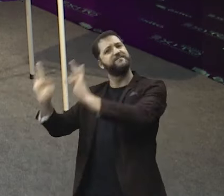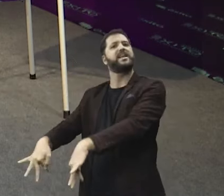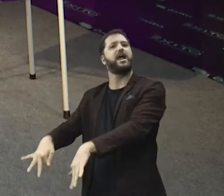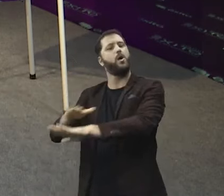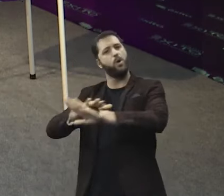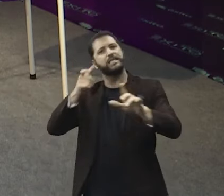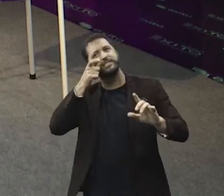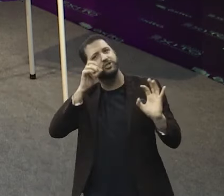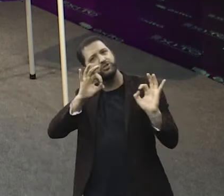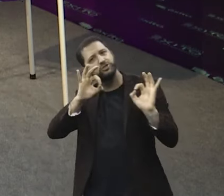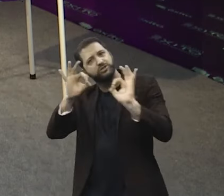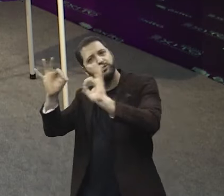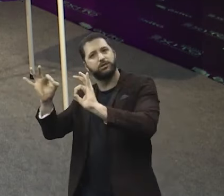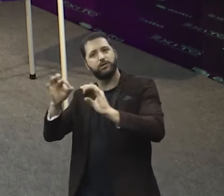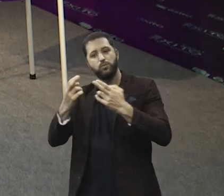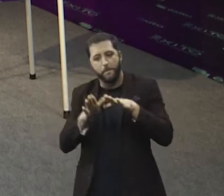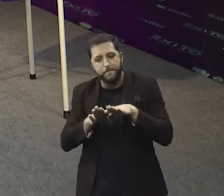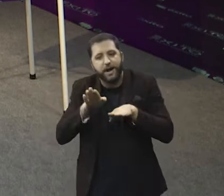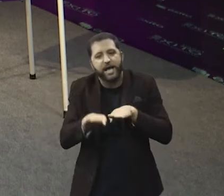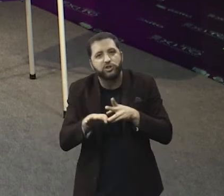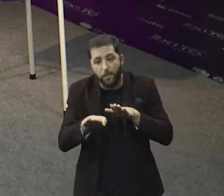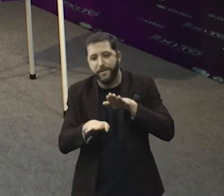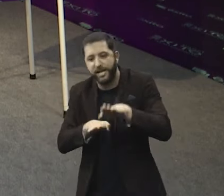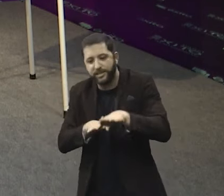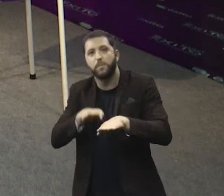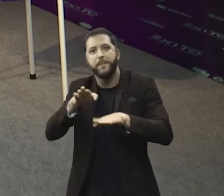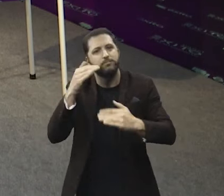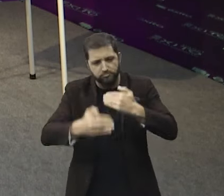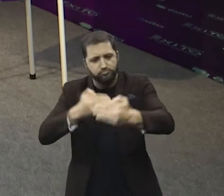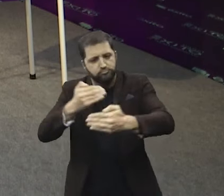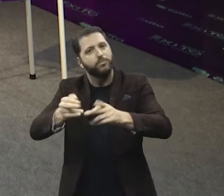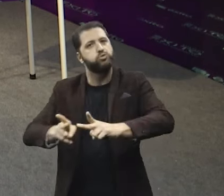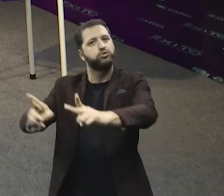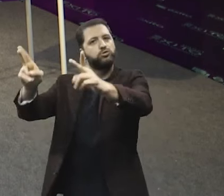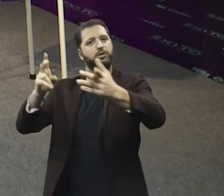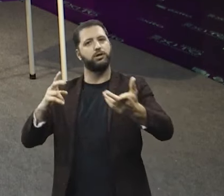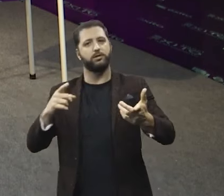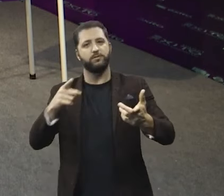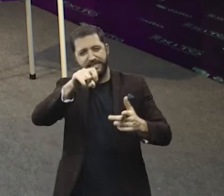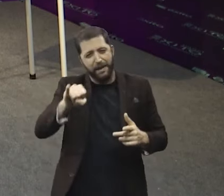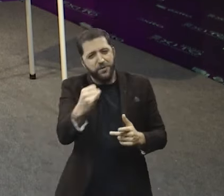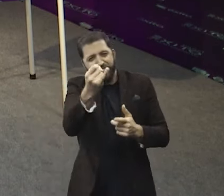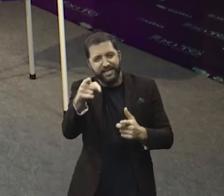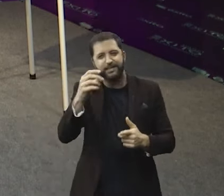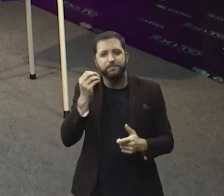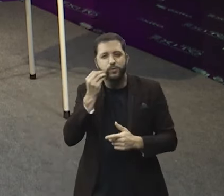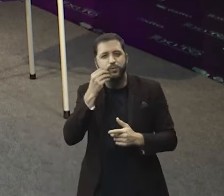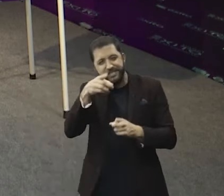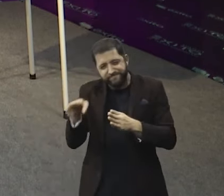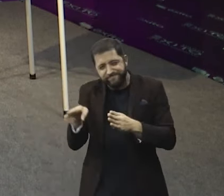passos é você compreender o que que você pode fazer para surfar essa onda que vai ser muito M grande